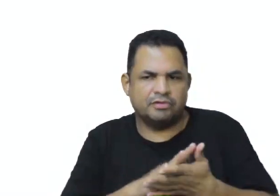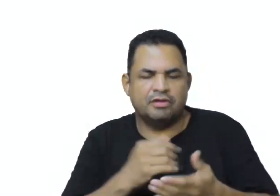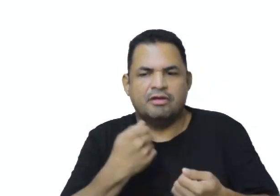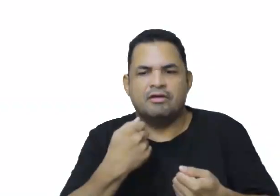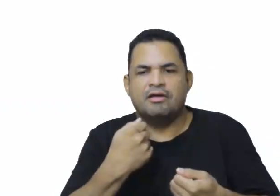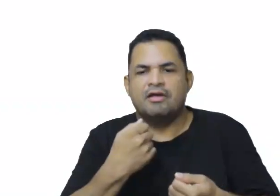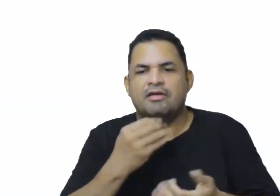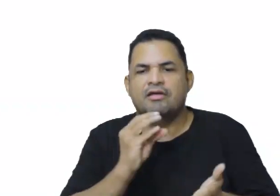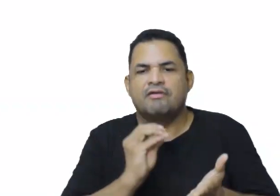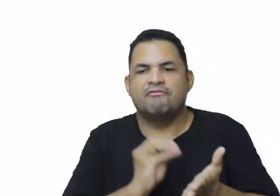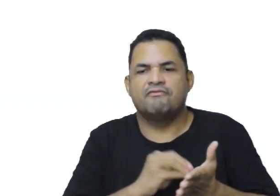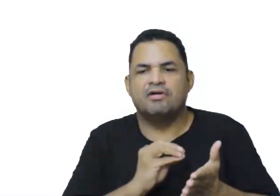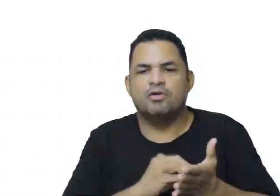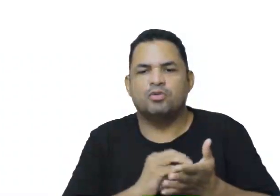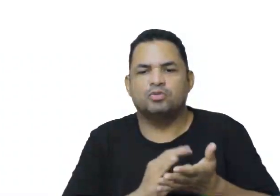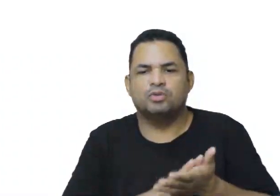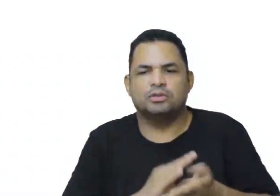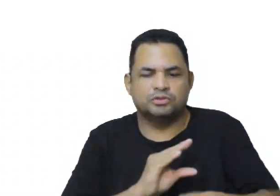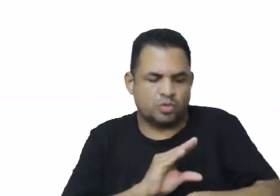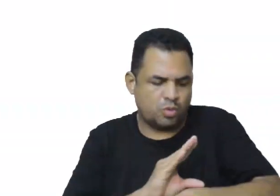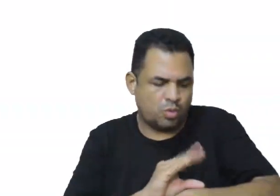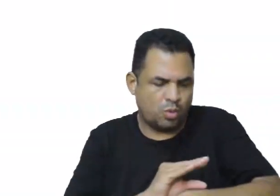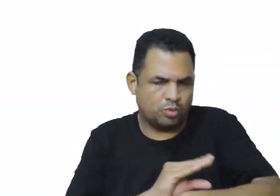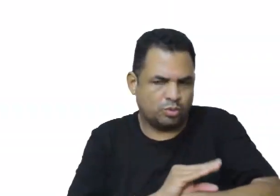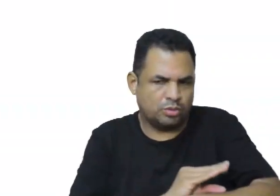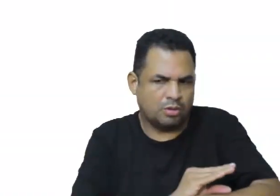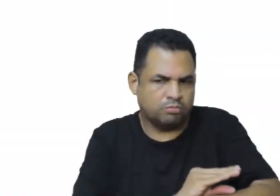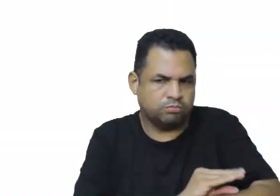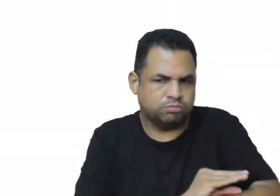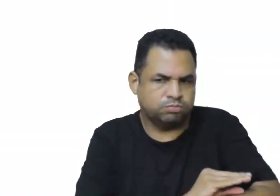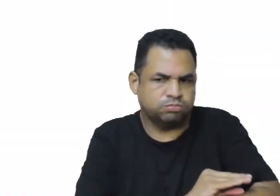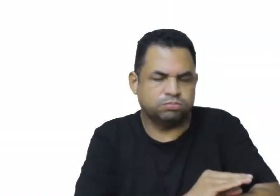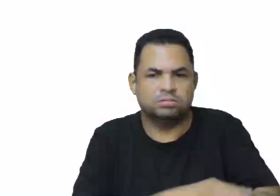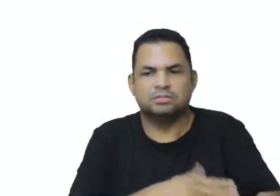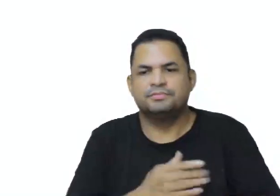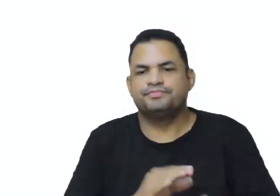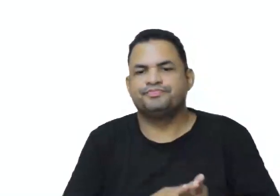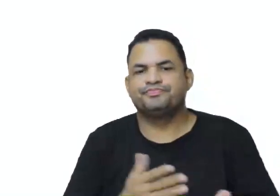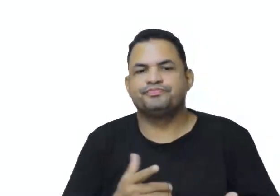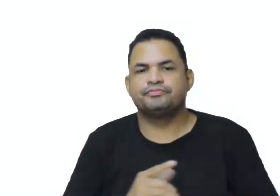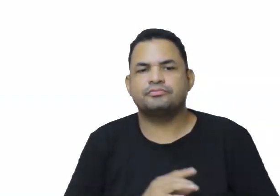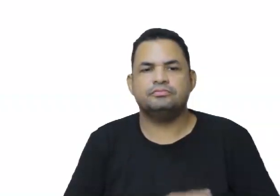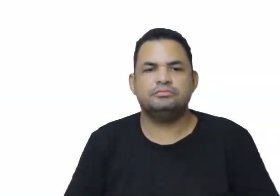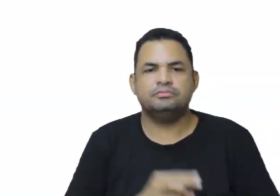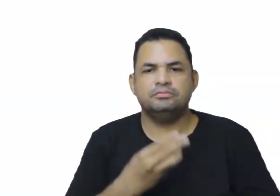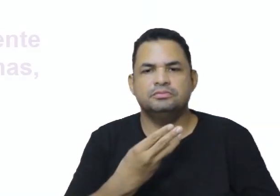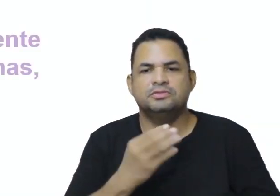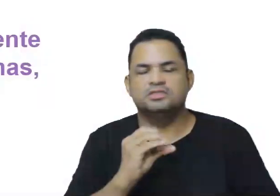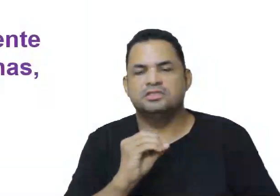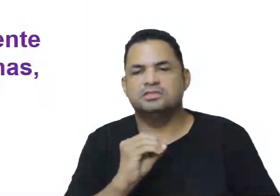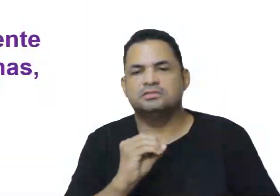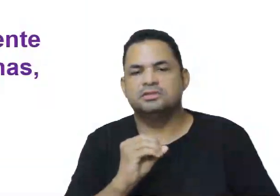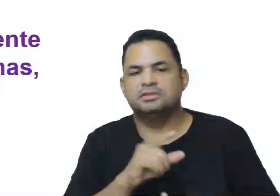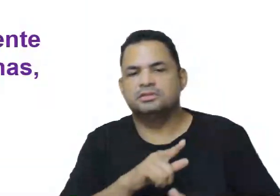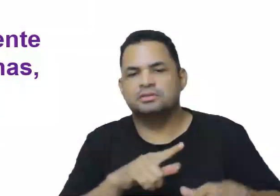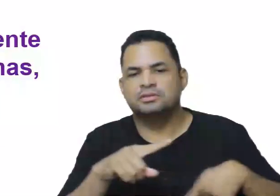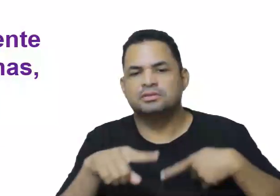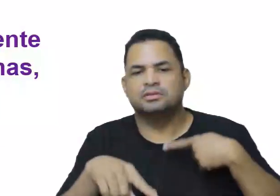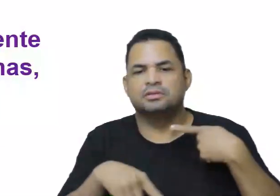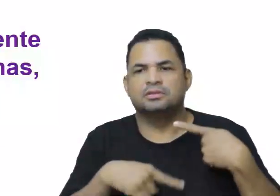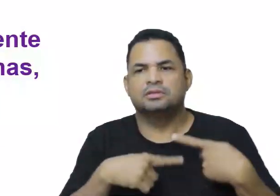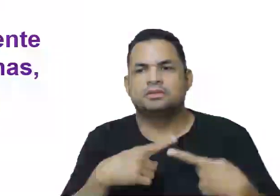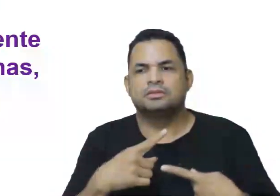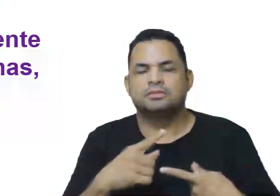De gordura subcutânea. Tá? Isso o quê? Até ali cerca da 30ª semana. Depois disso